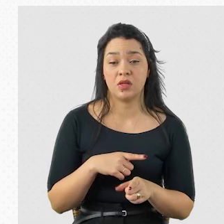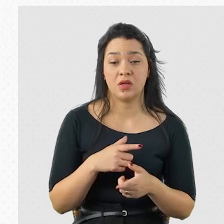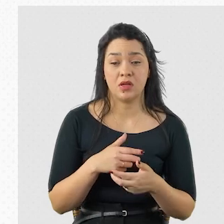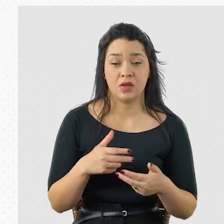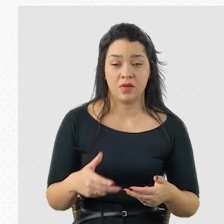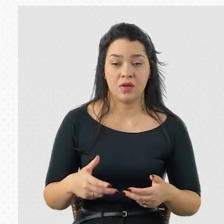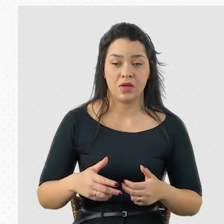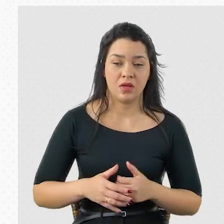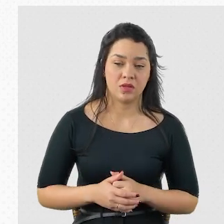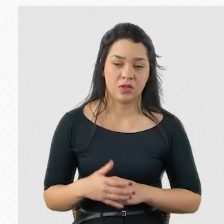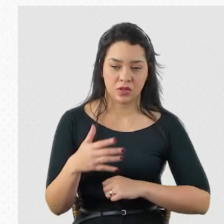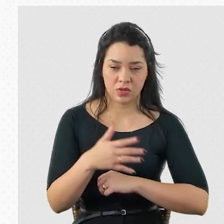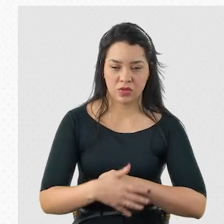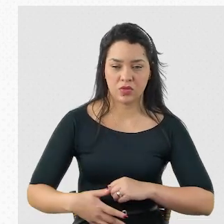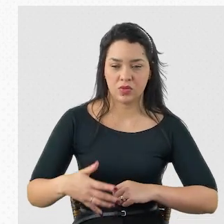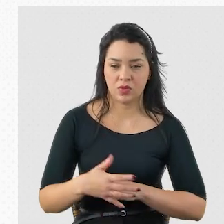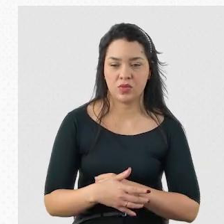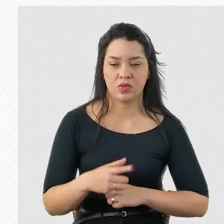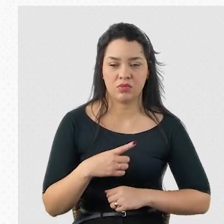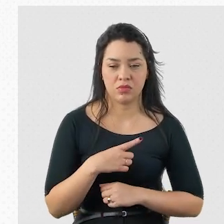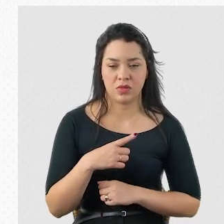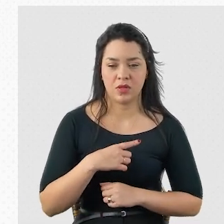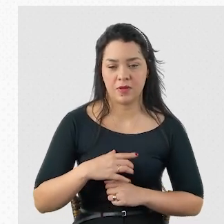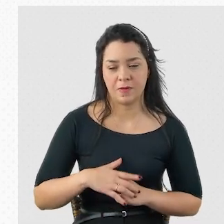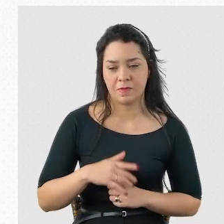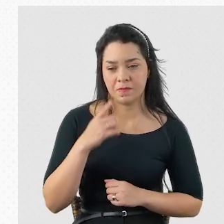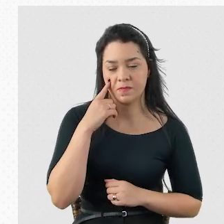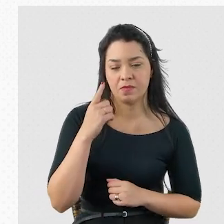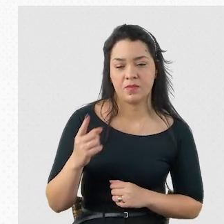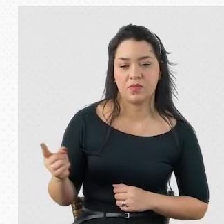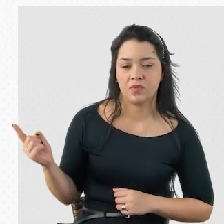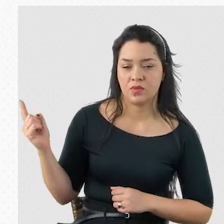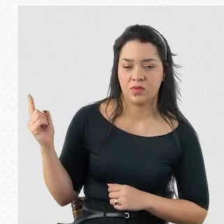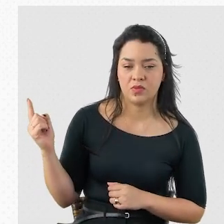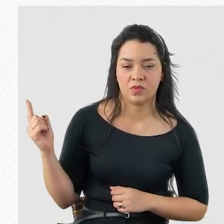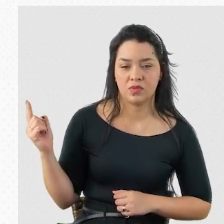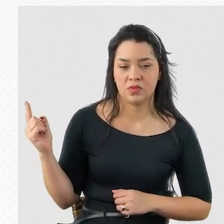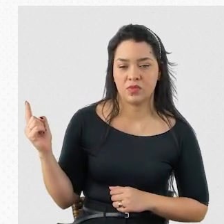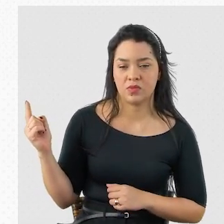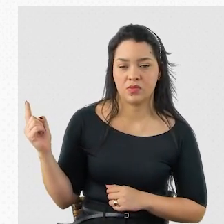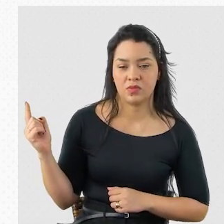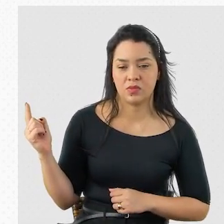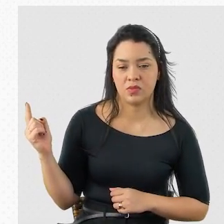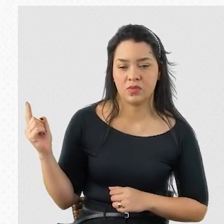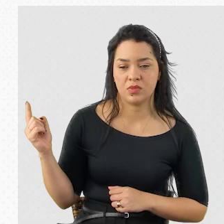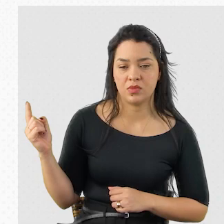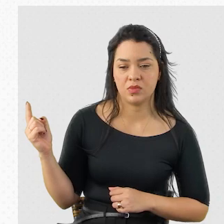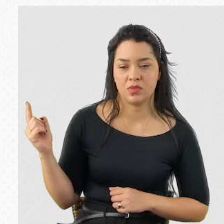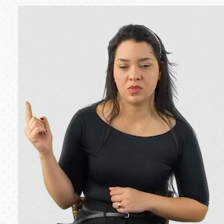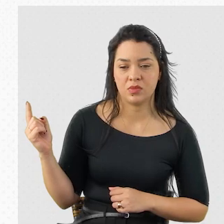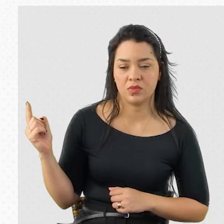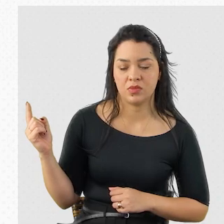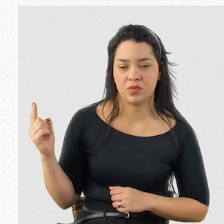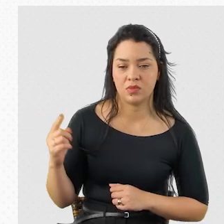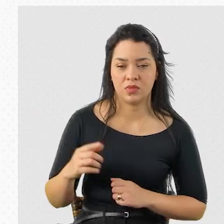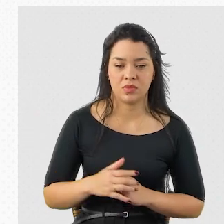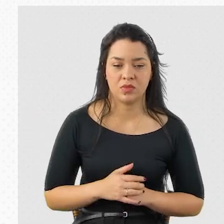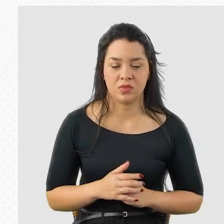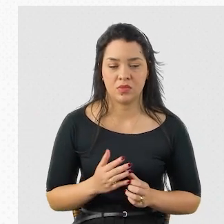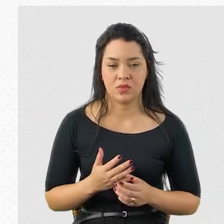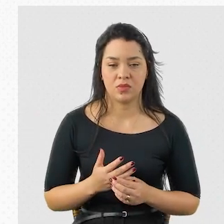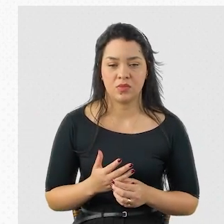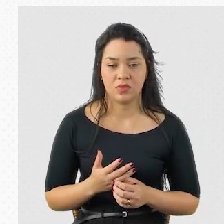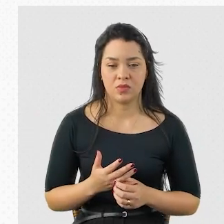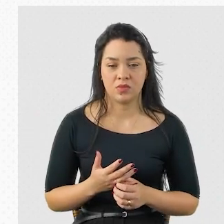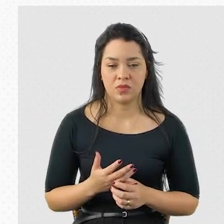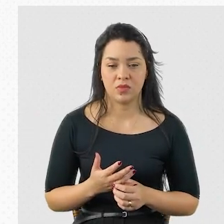prata a armaduras, escudos e armas em alumínio e latão polido. Essa obra chama Bichinha Circular Hexagonal, também foi